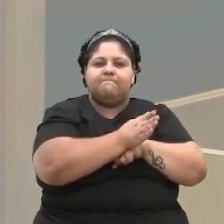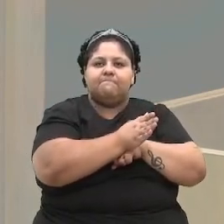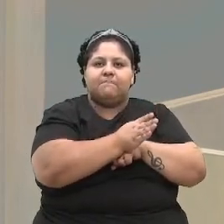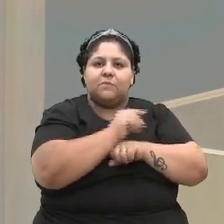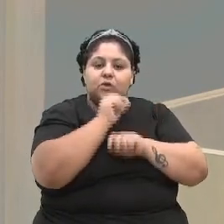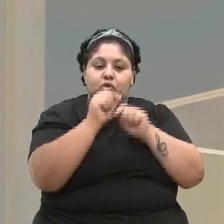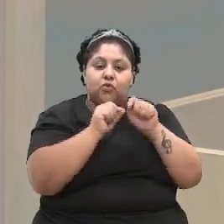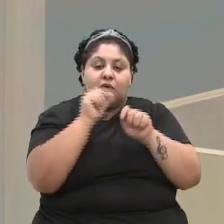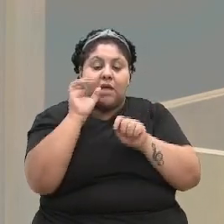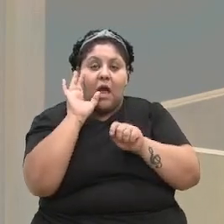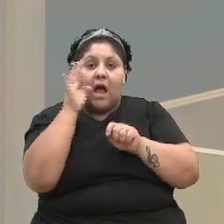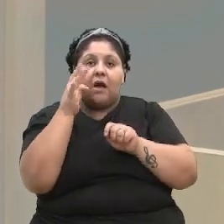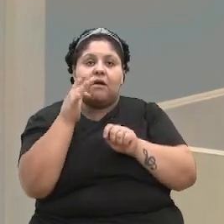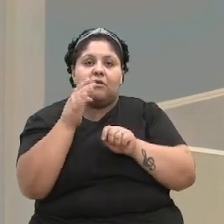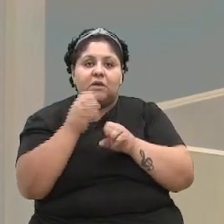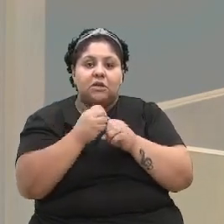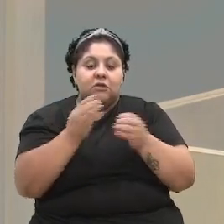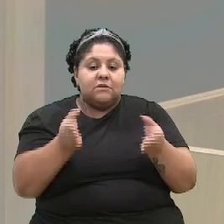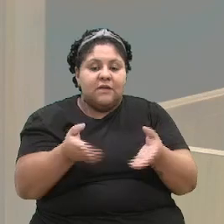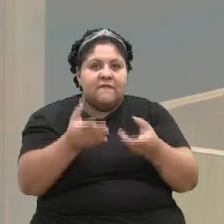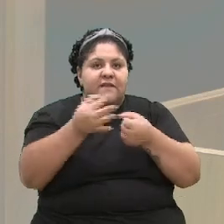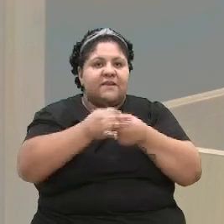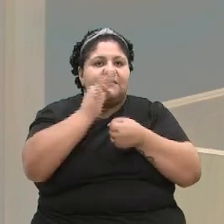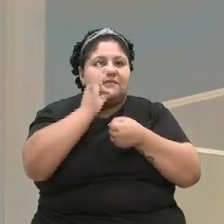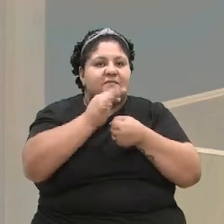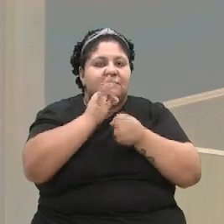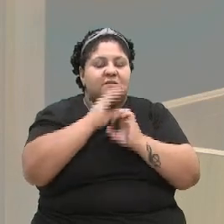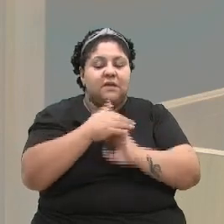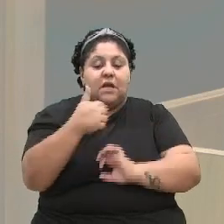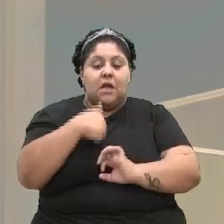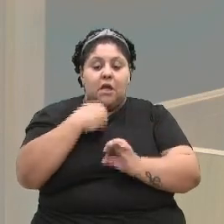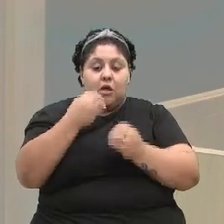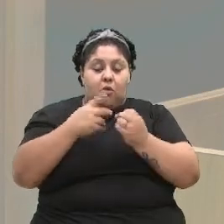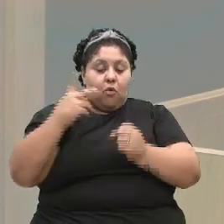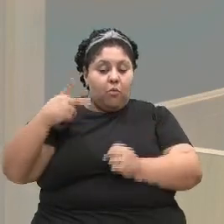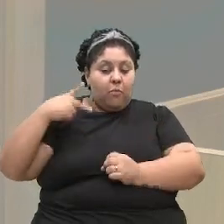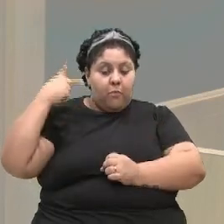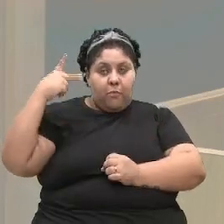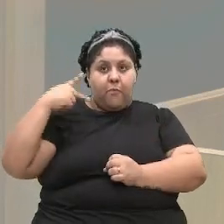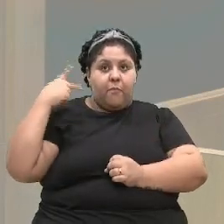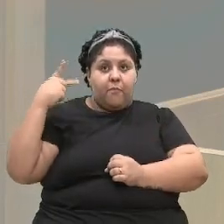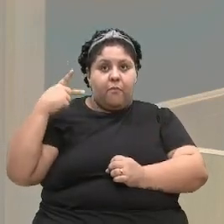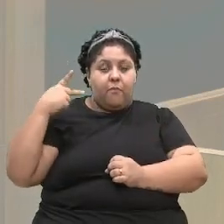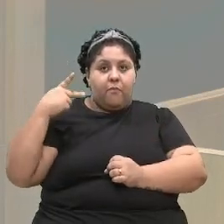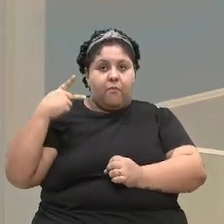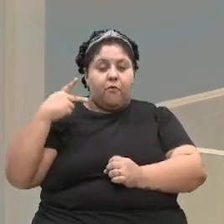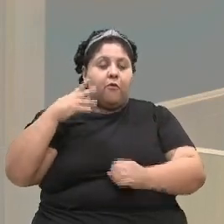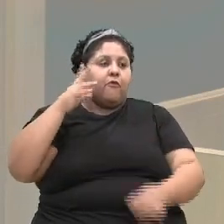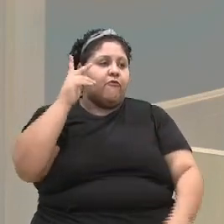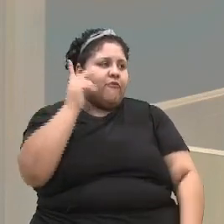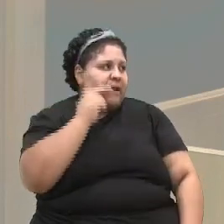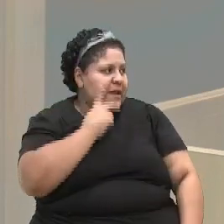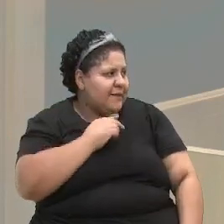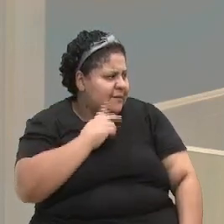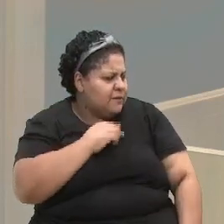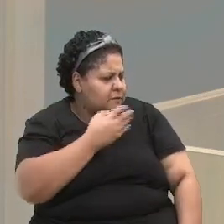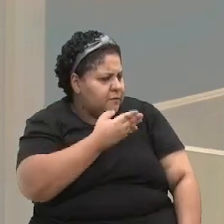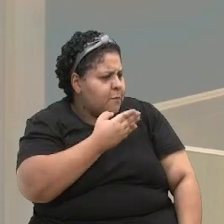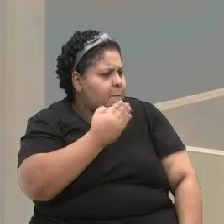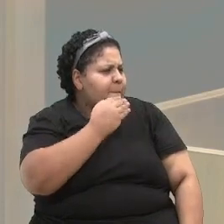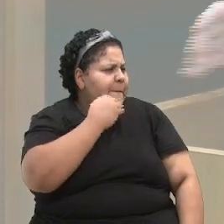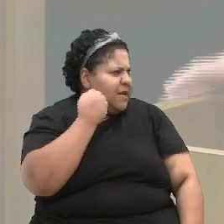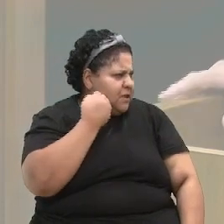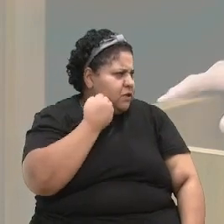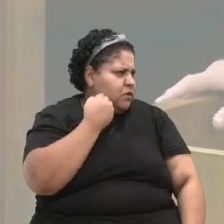que acontece na festa da uva. Eu, como o vereador Renato, a vereadora Marisol